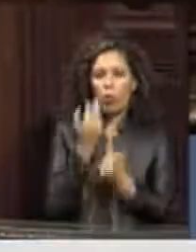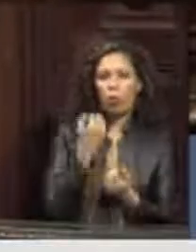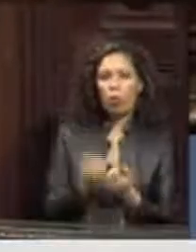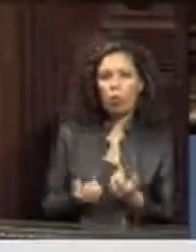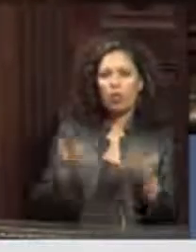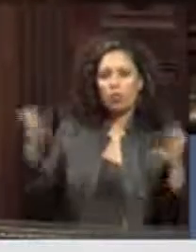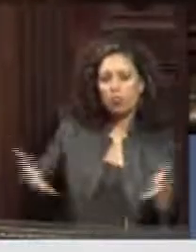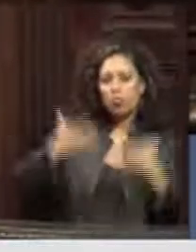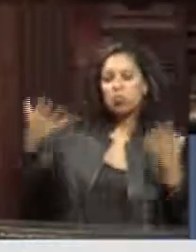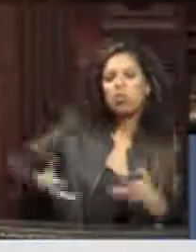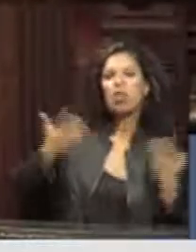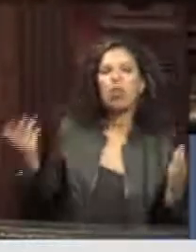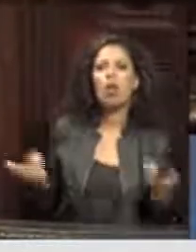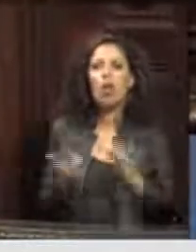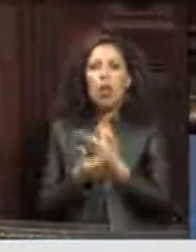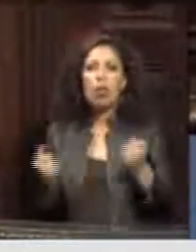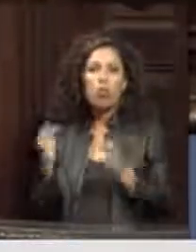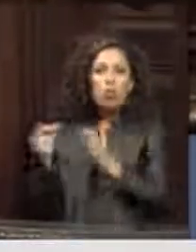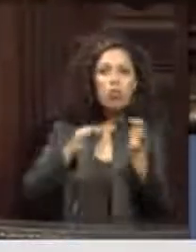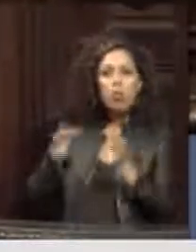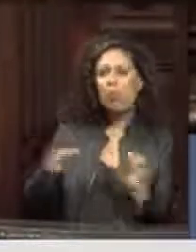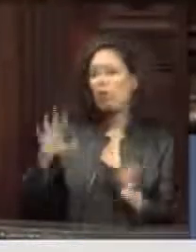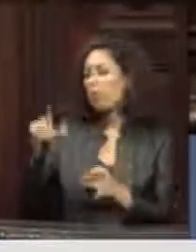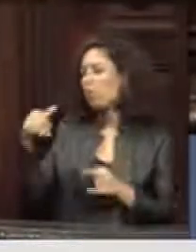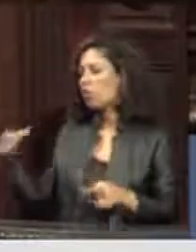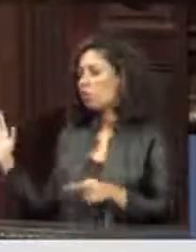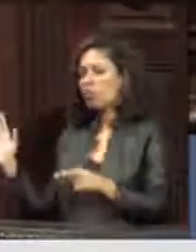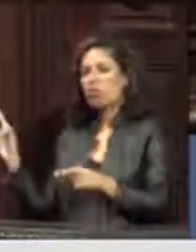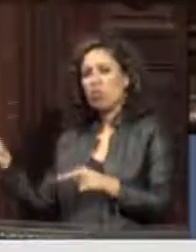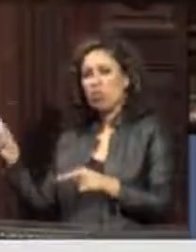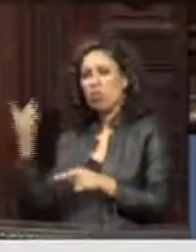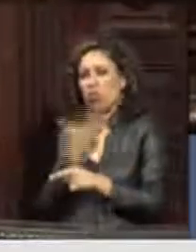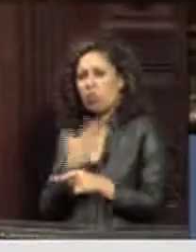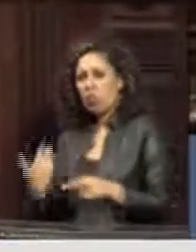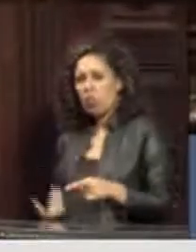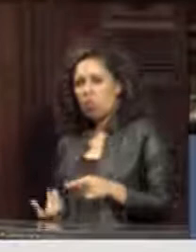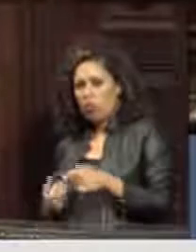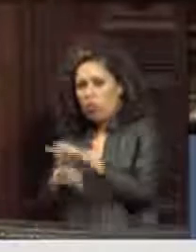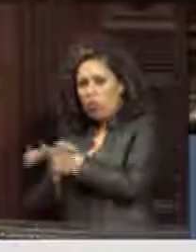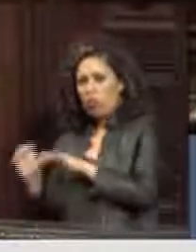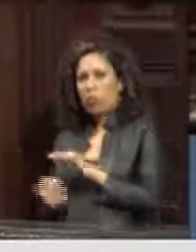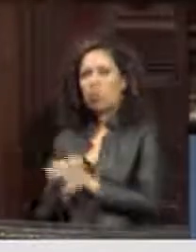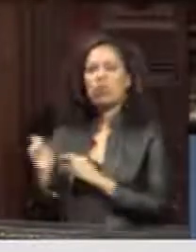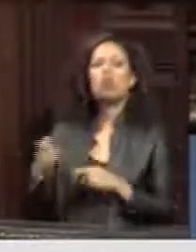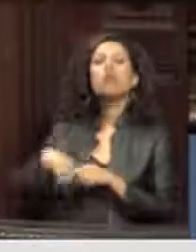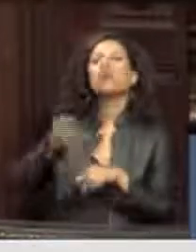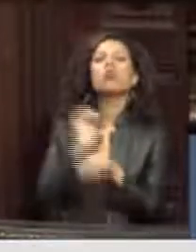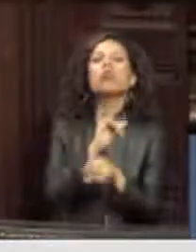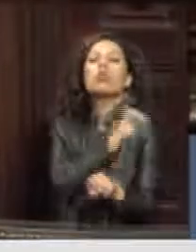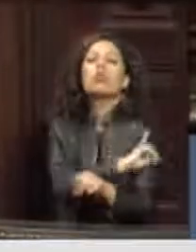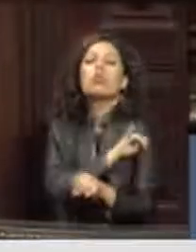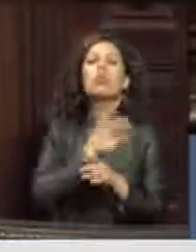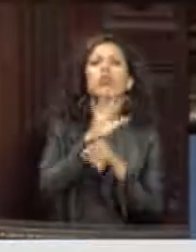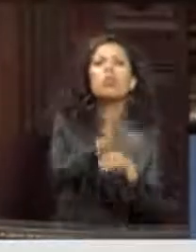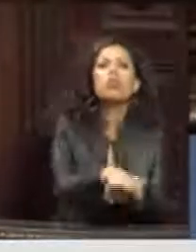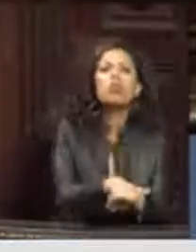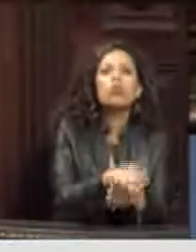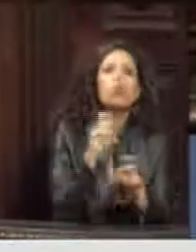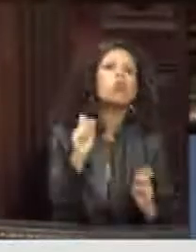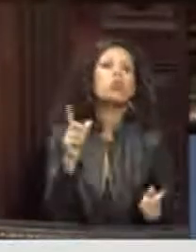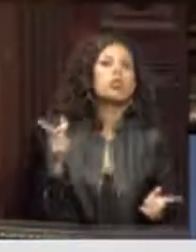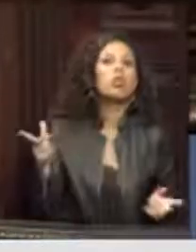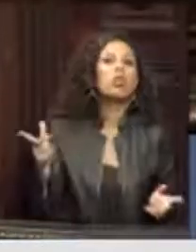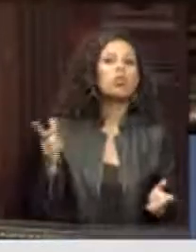nesse edital, em que até o dia 11 de maio as empresas devem demonstrar interesse para, em